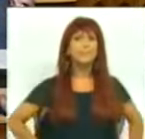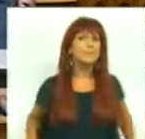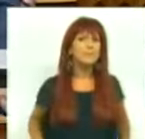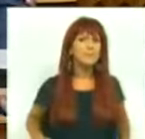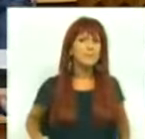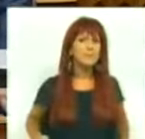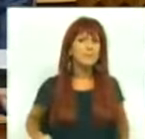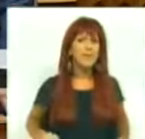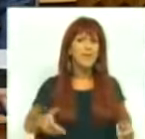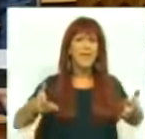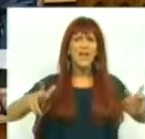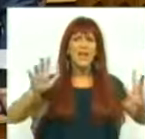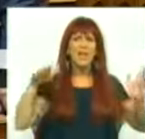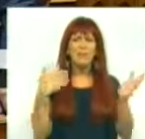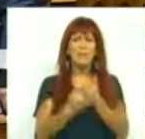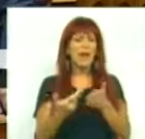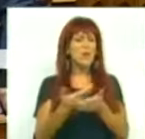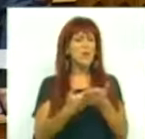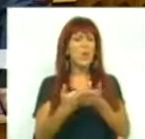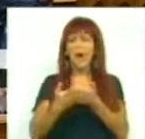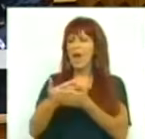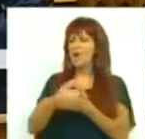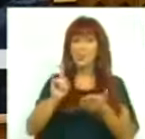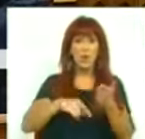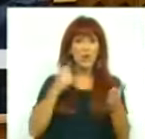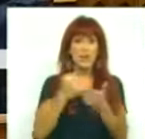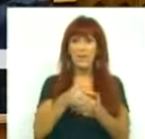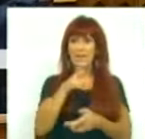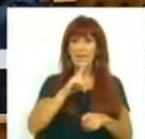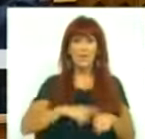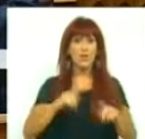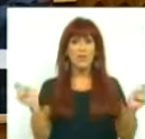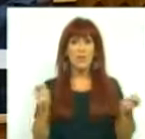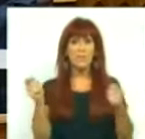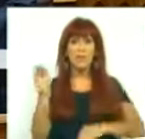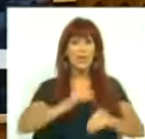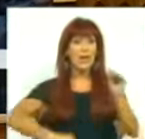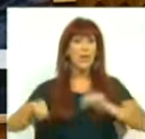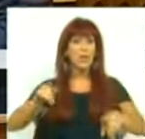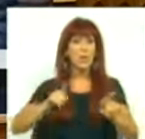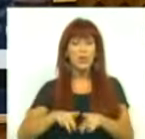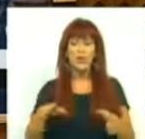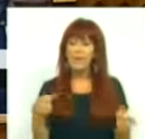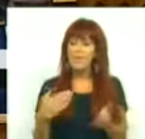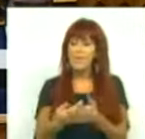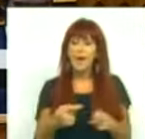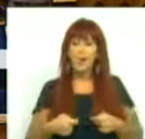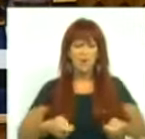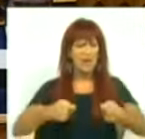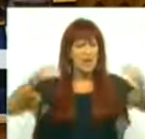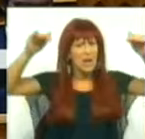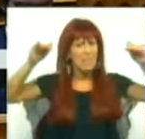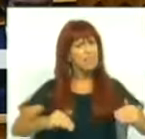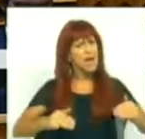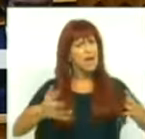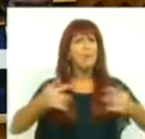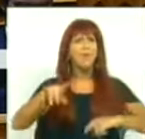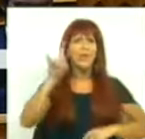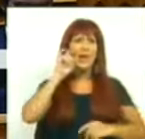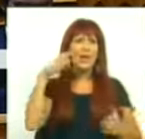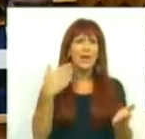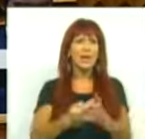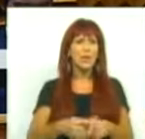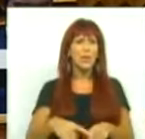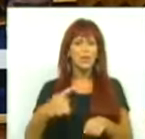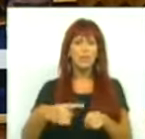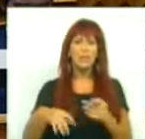libertando dos negócios, como nós sempre dissemos na campanha eleitoral. e colocando-o a gastar menos, mas